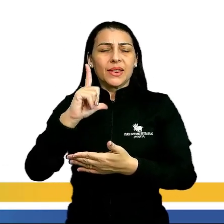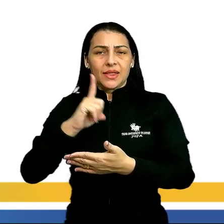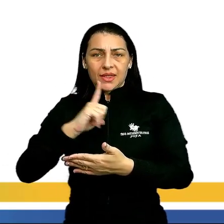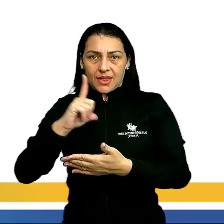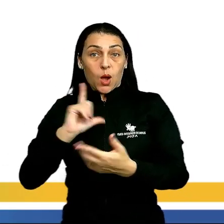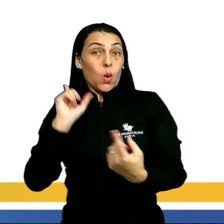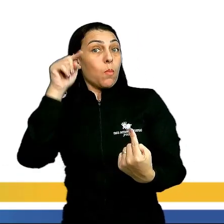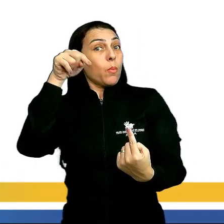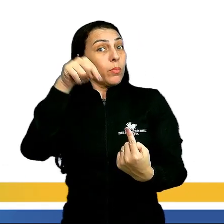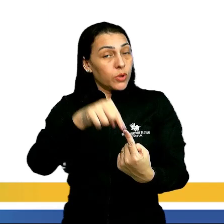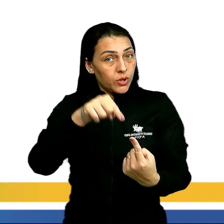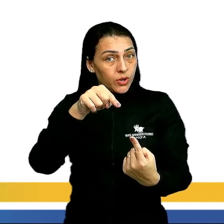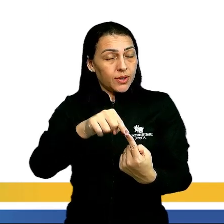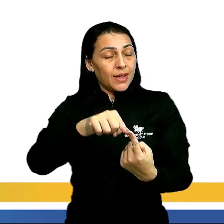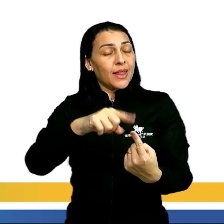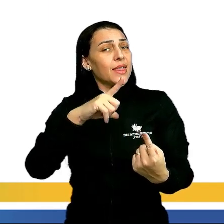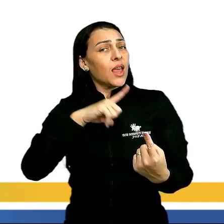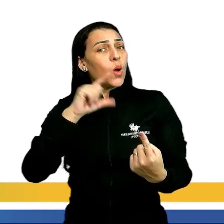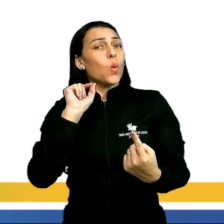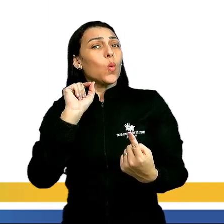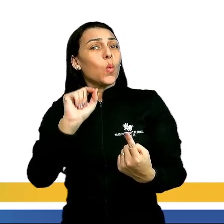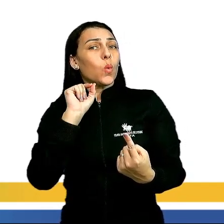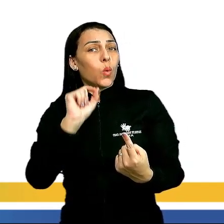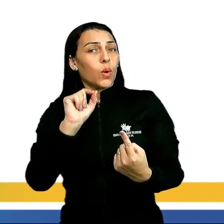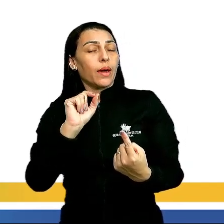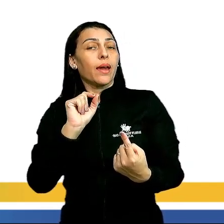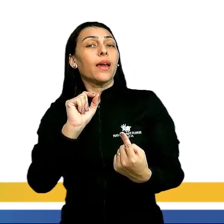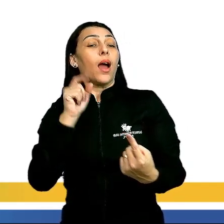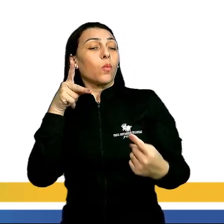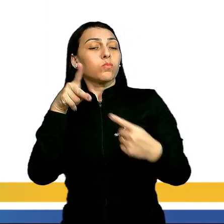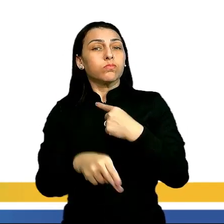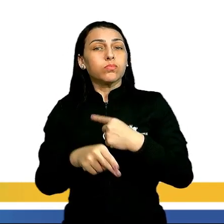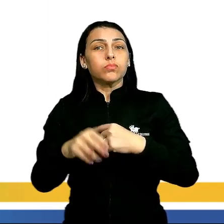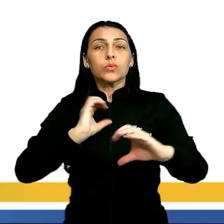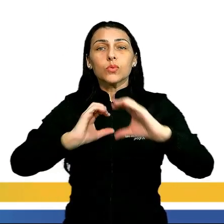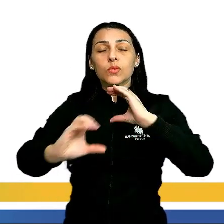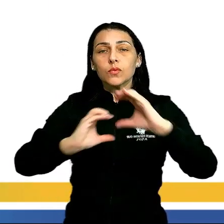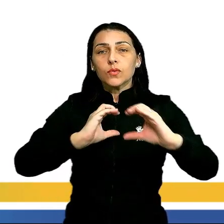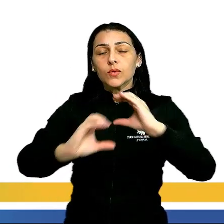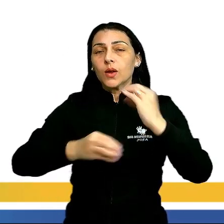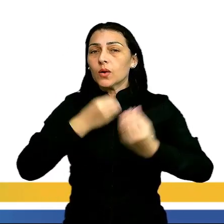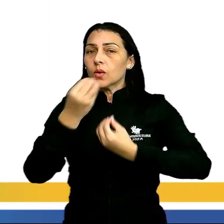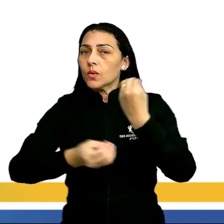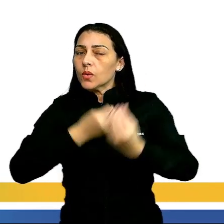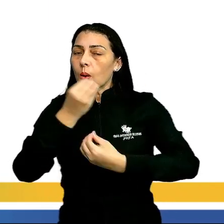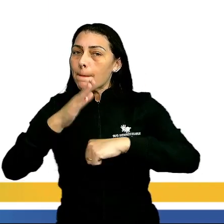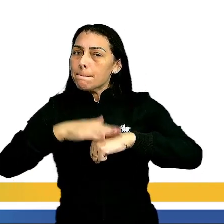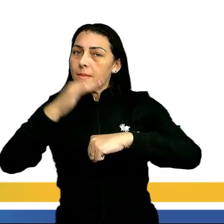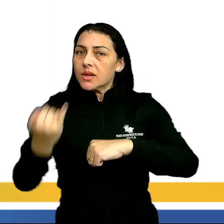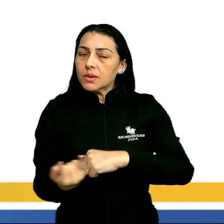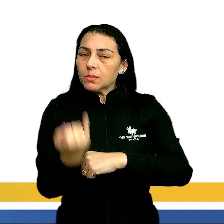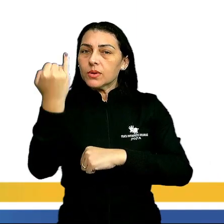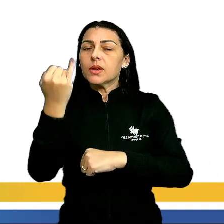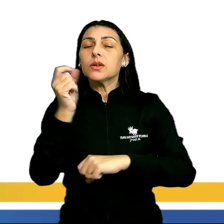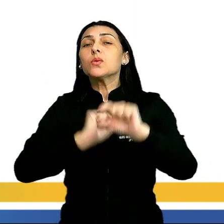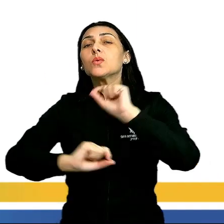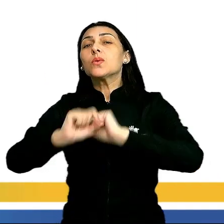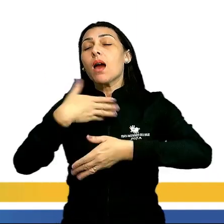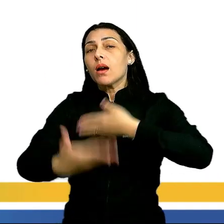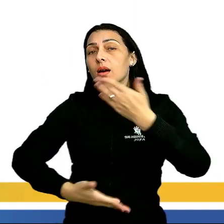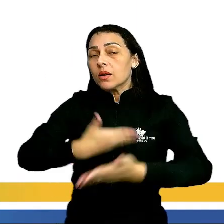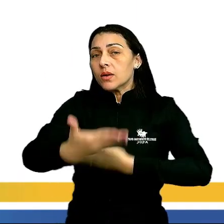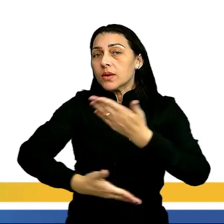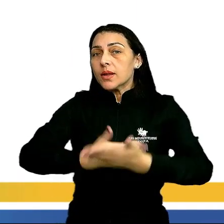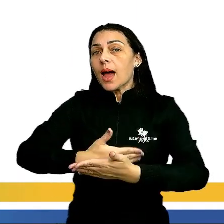como objetivo estabelecer ou interromper a comunicação, de modo que o mais importante é a